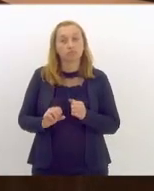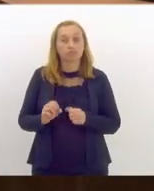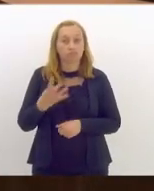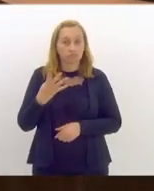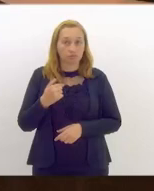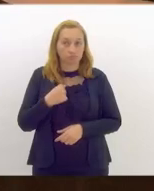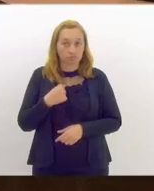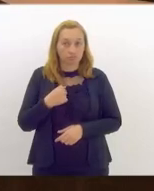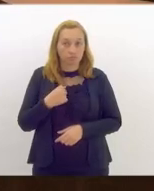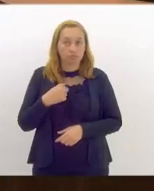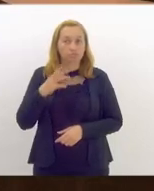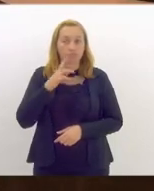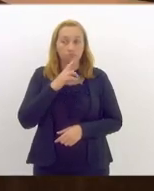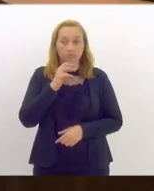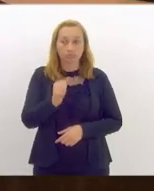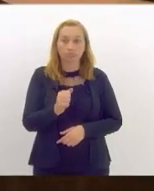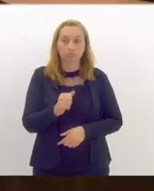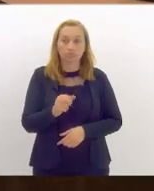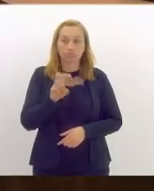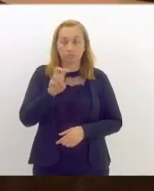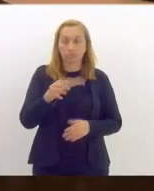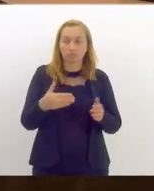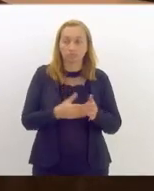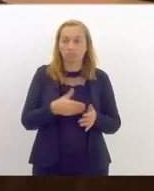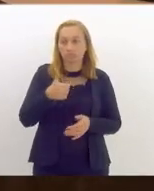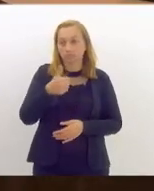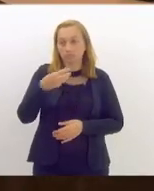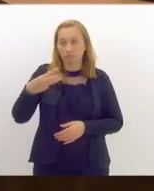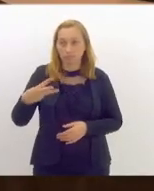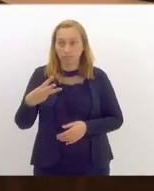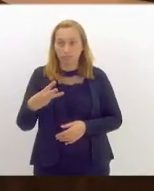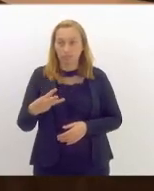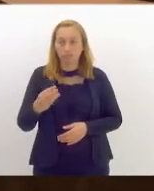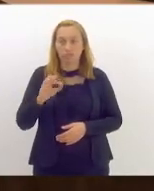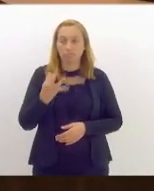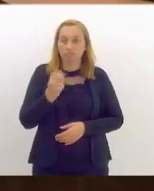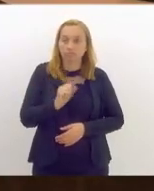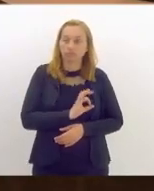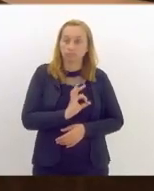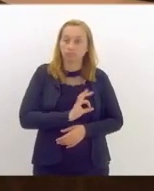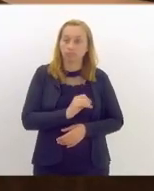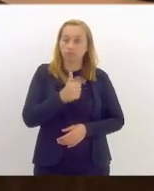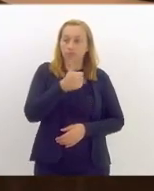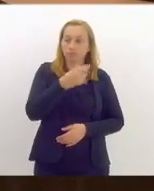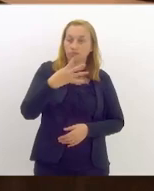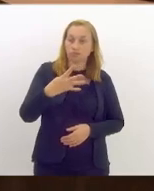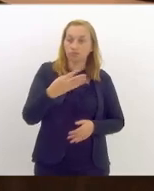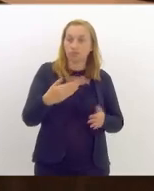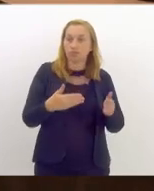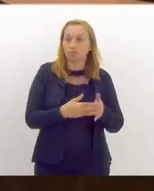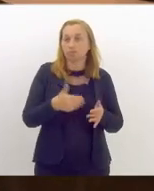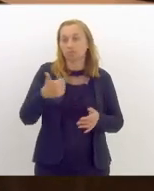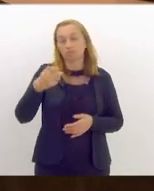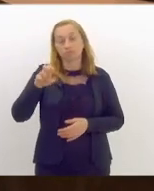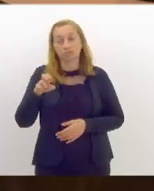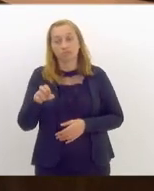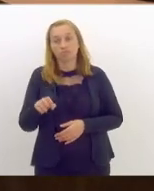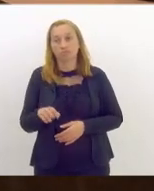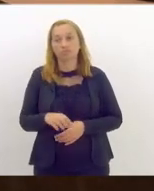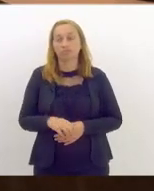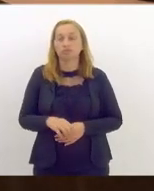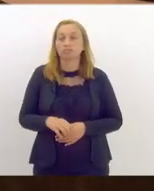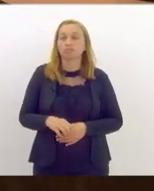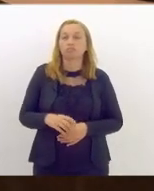o Rodrigo Amorim fez de 5 a 13 a Marta Rocha de 14 e 15 e